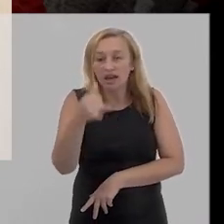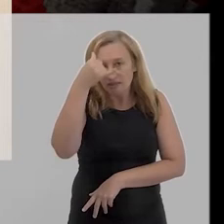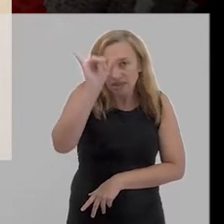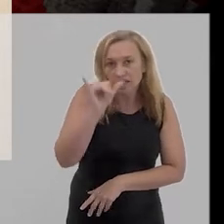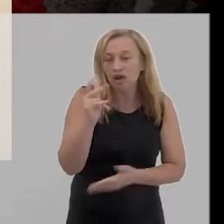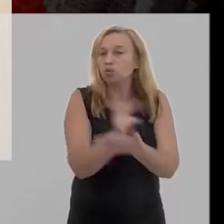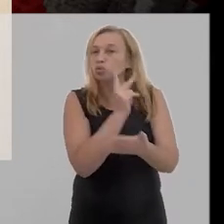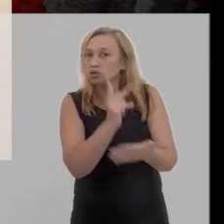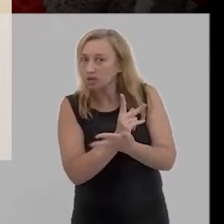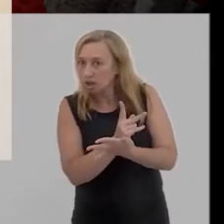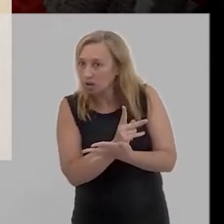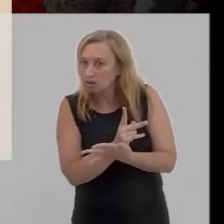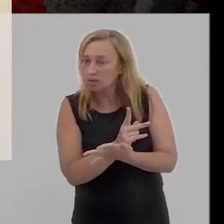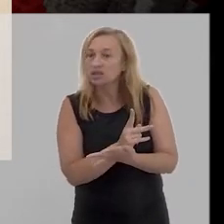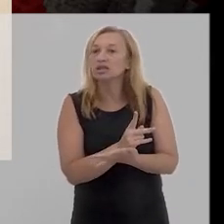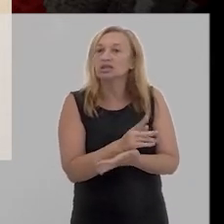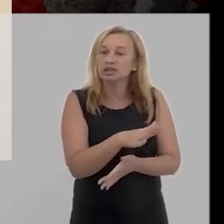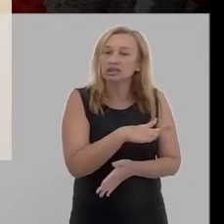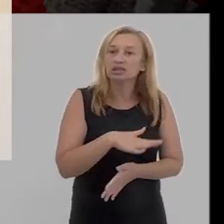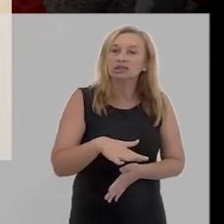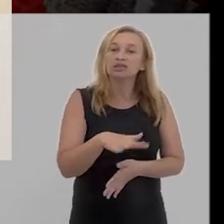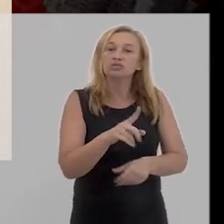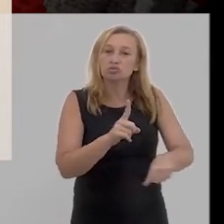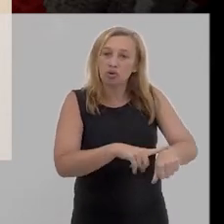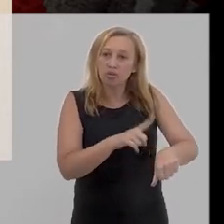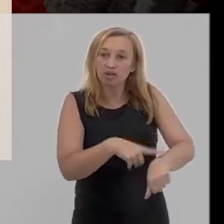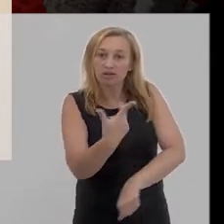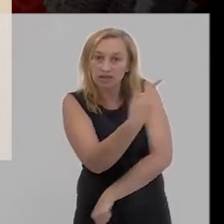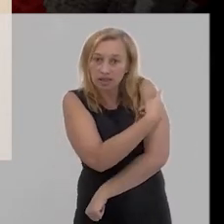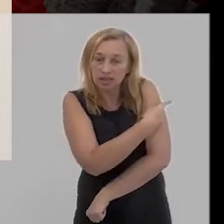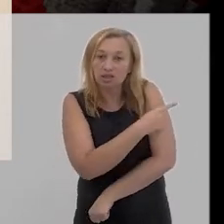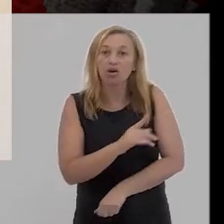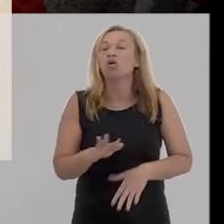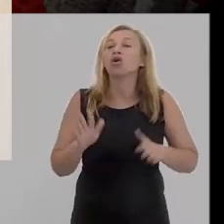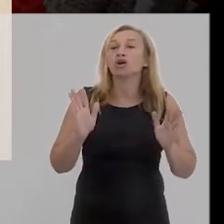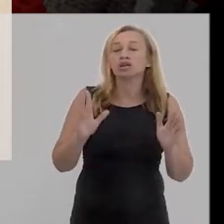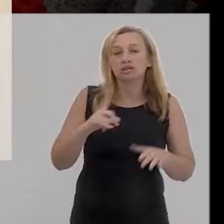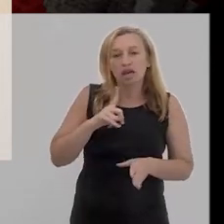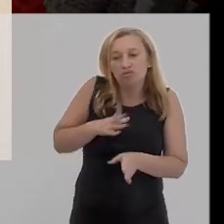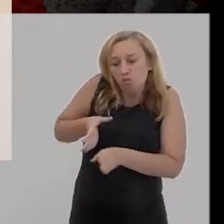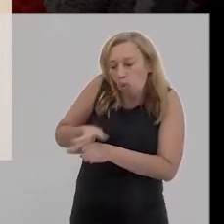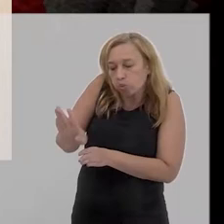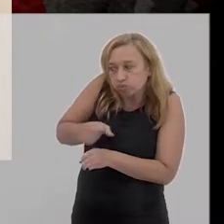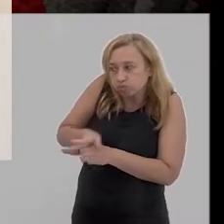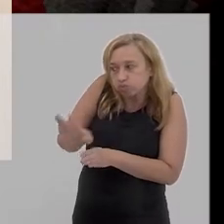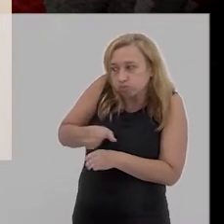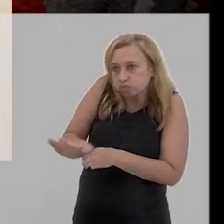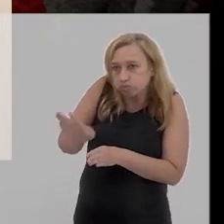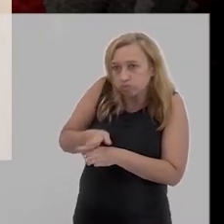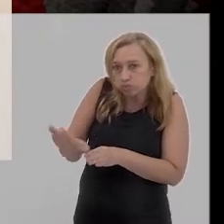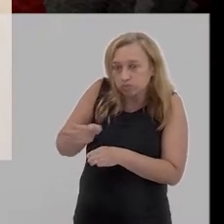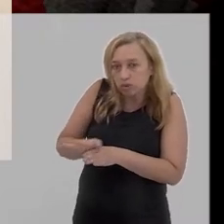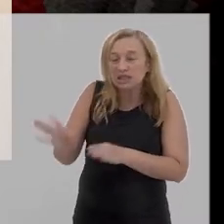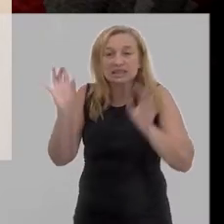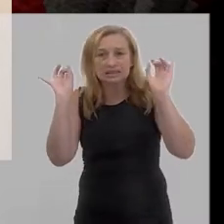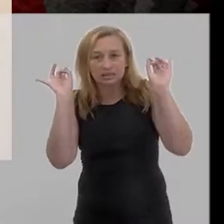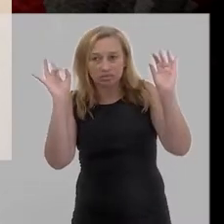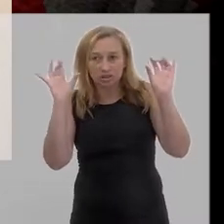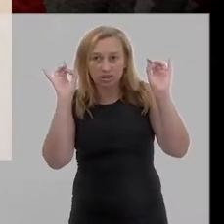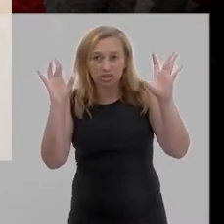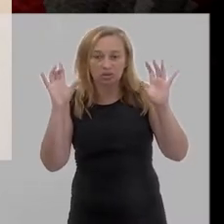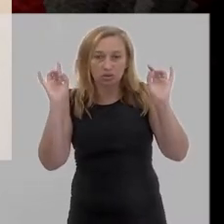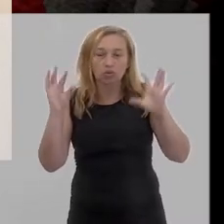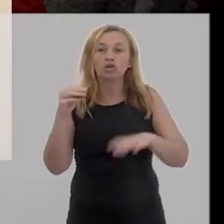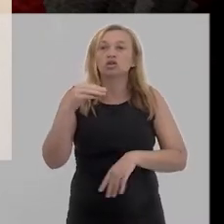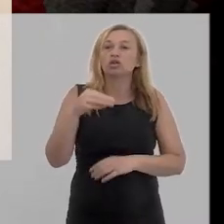esses erros programáticos na sala de vacinação. Tanto que houve uma orientação muito